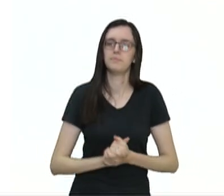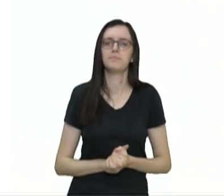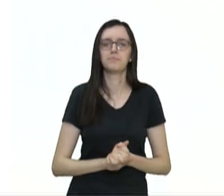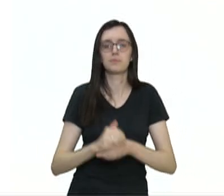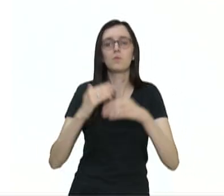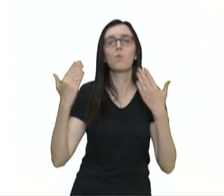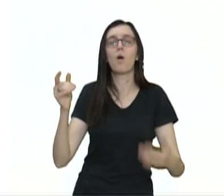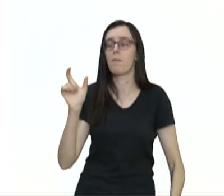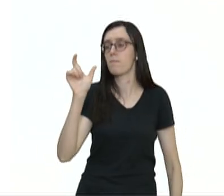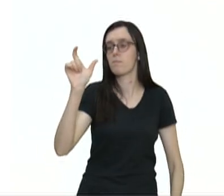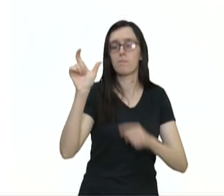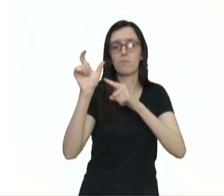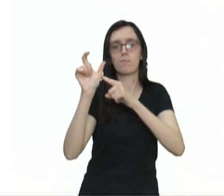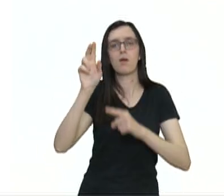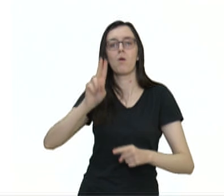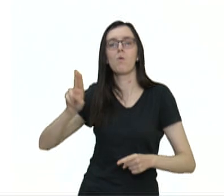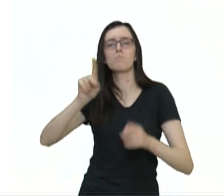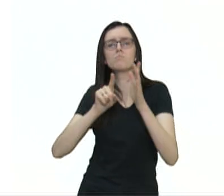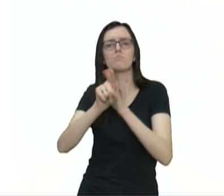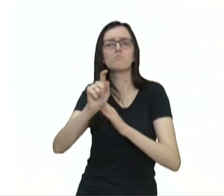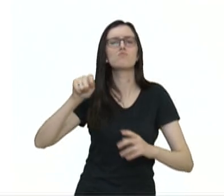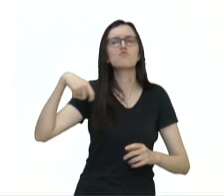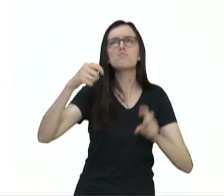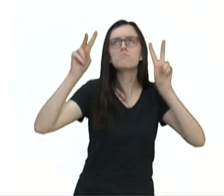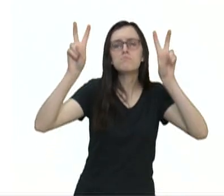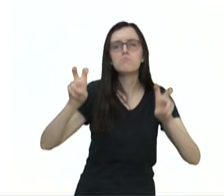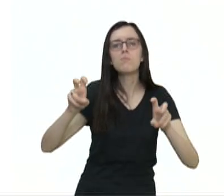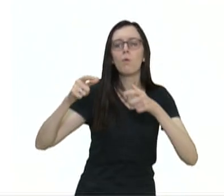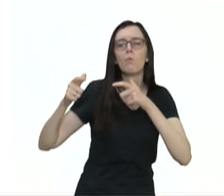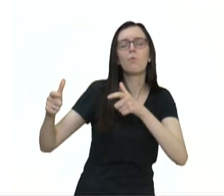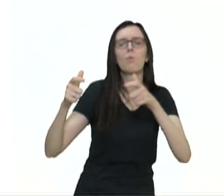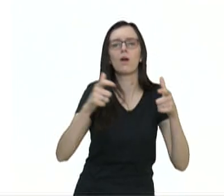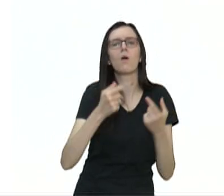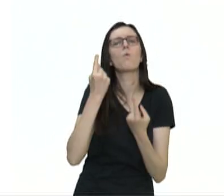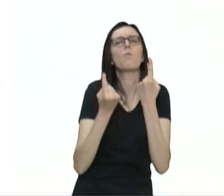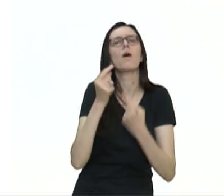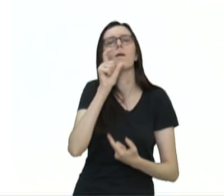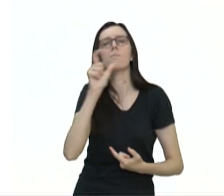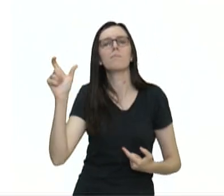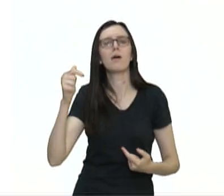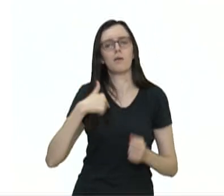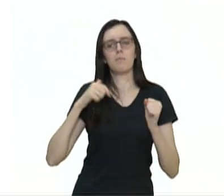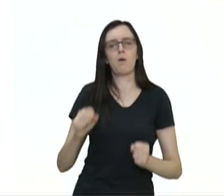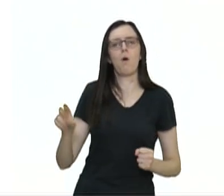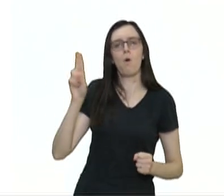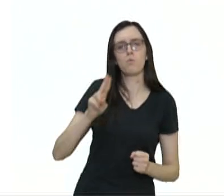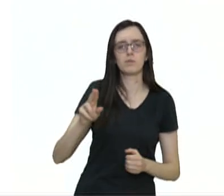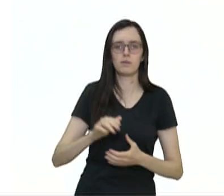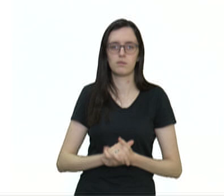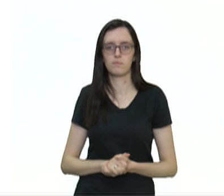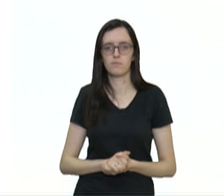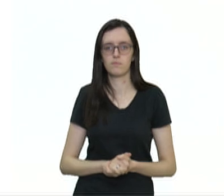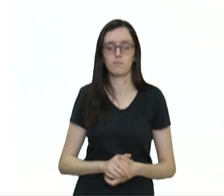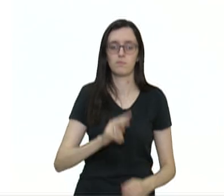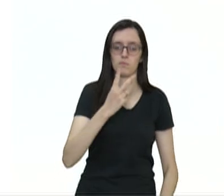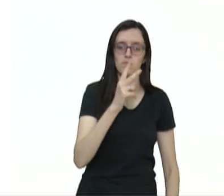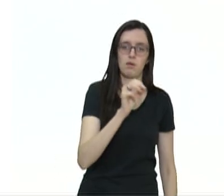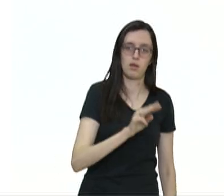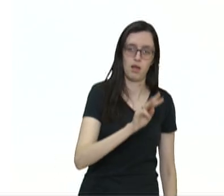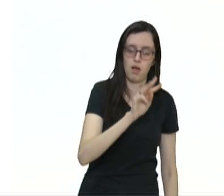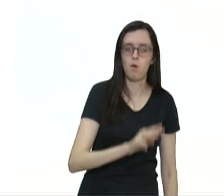é a palavra usada para perguntar sobre lugares? Qual dessas palavras eu uso? Eu uso how ou uso